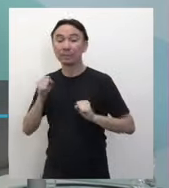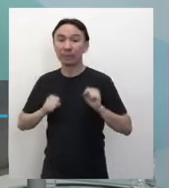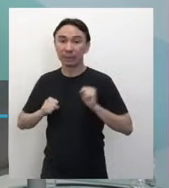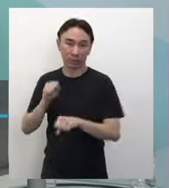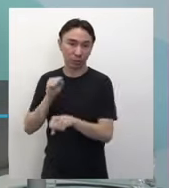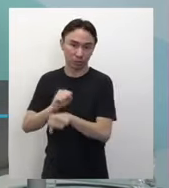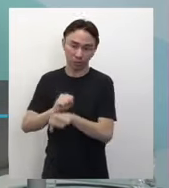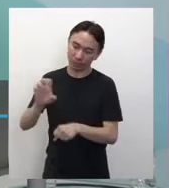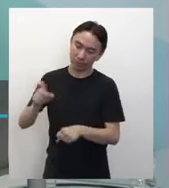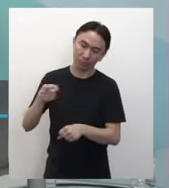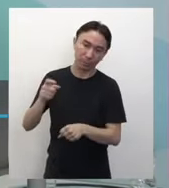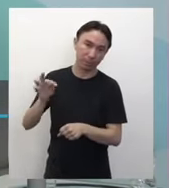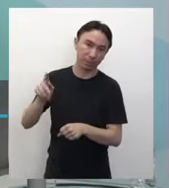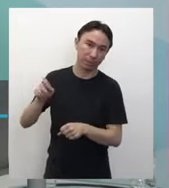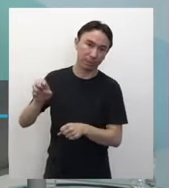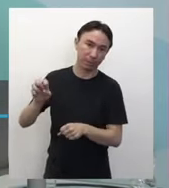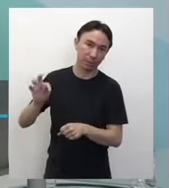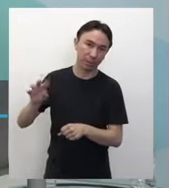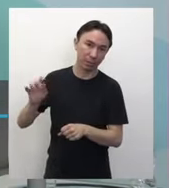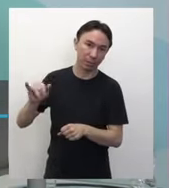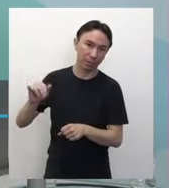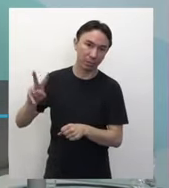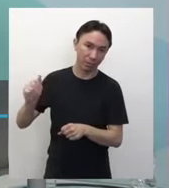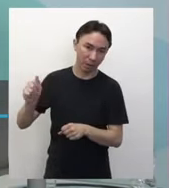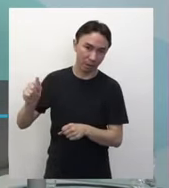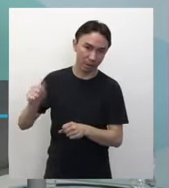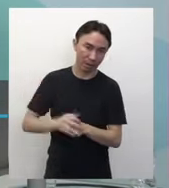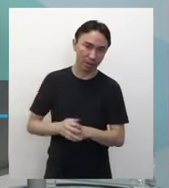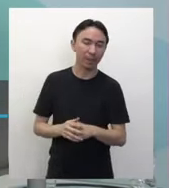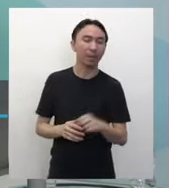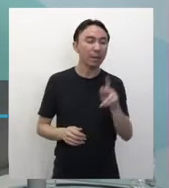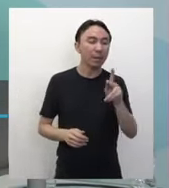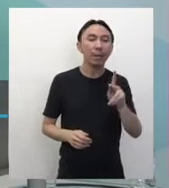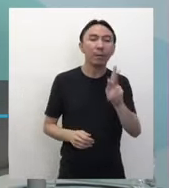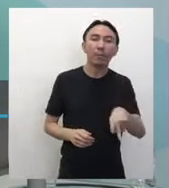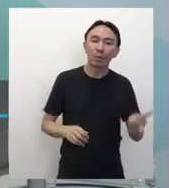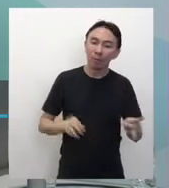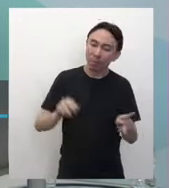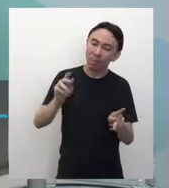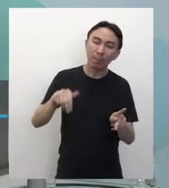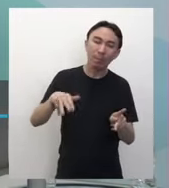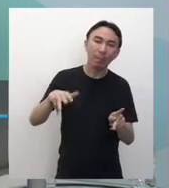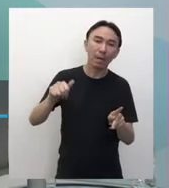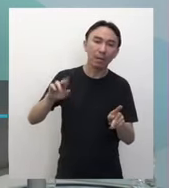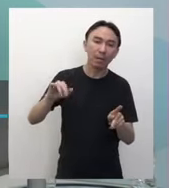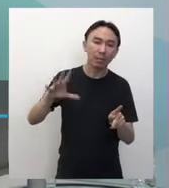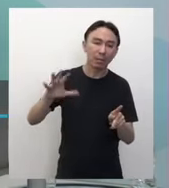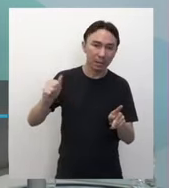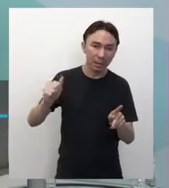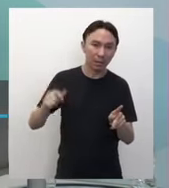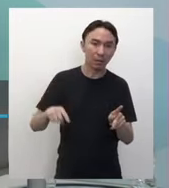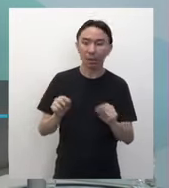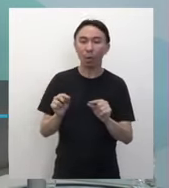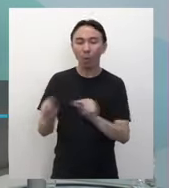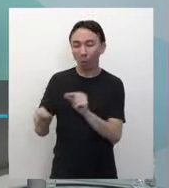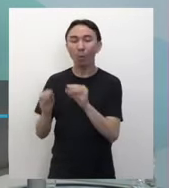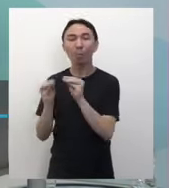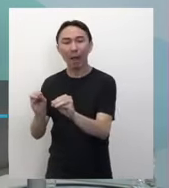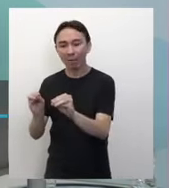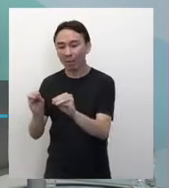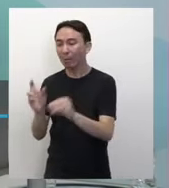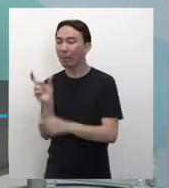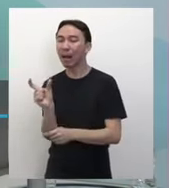A Maria Vitória da Pro Márcia colocou adaptação. A